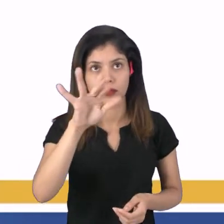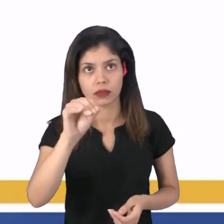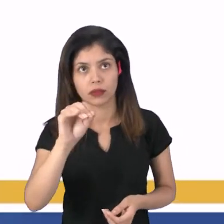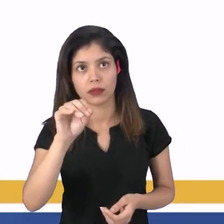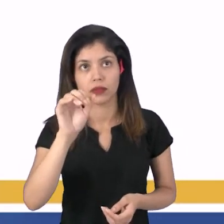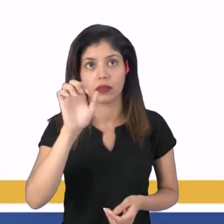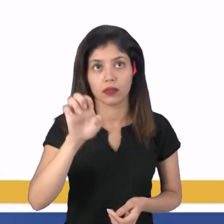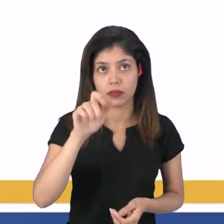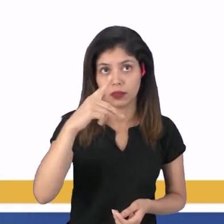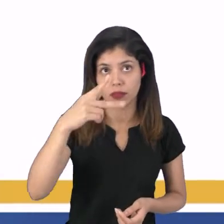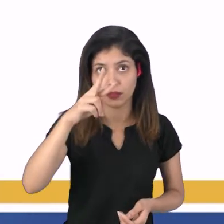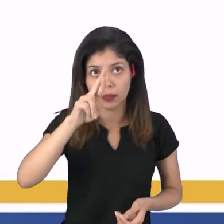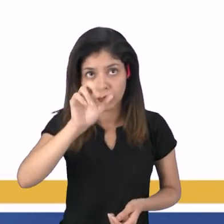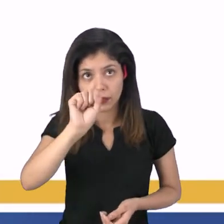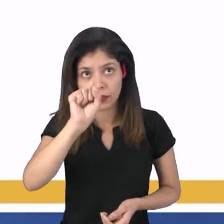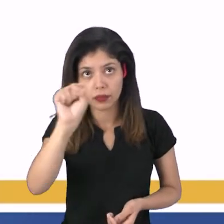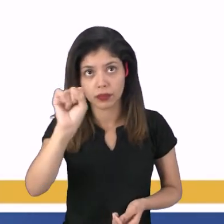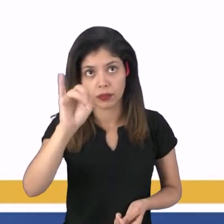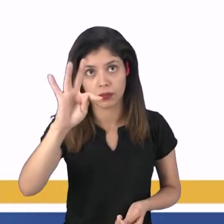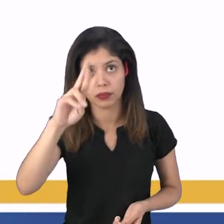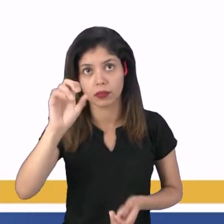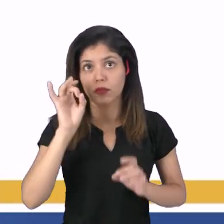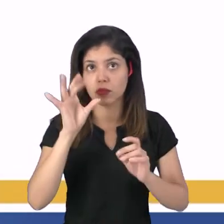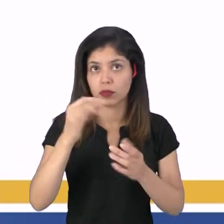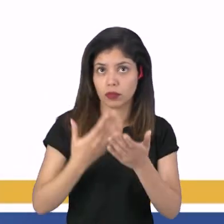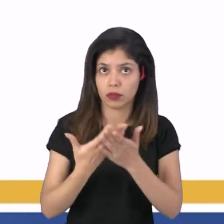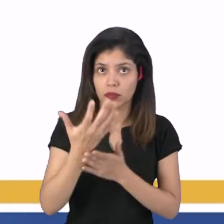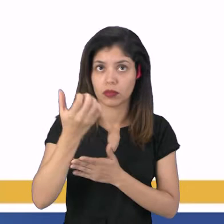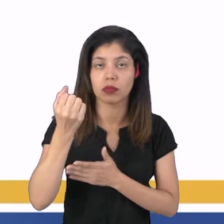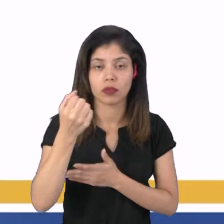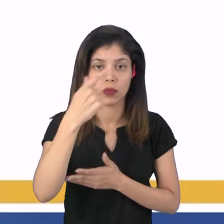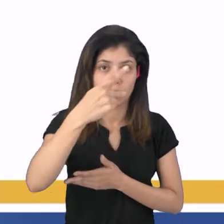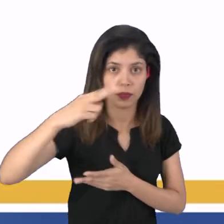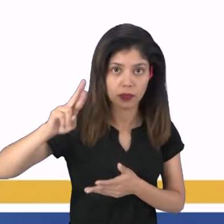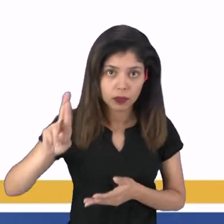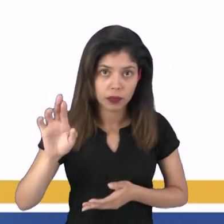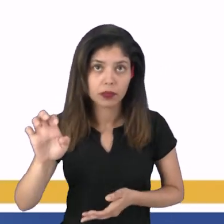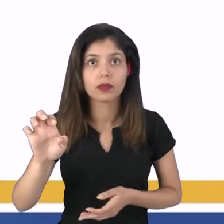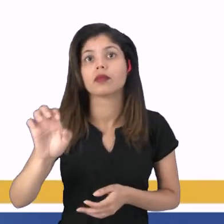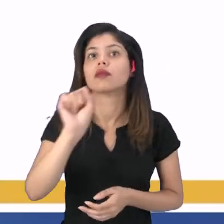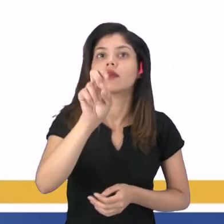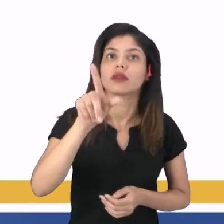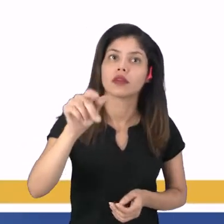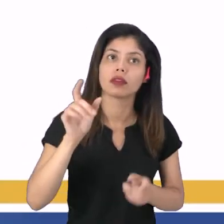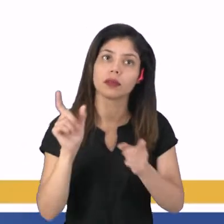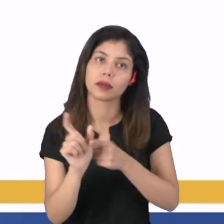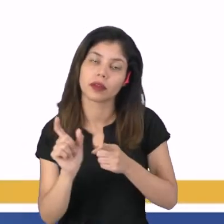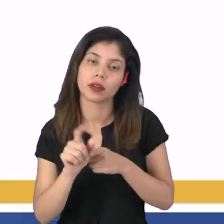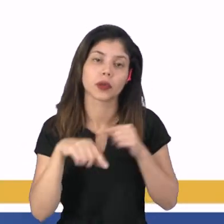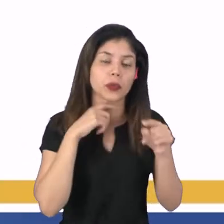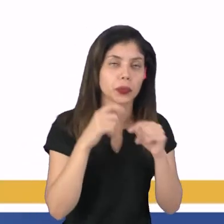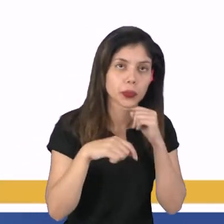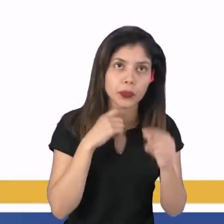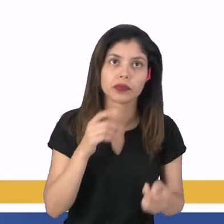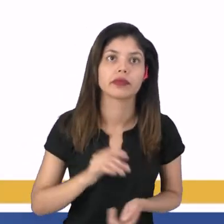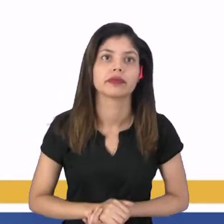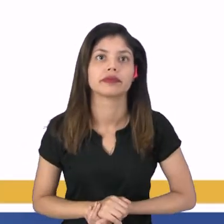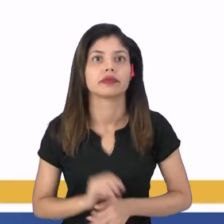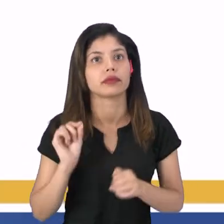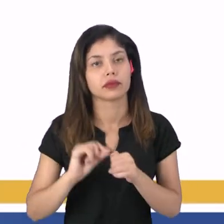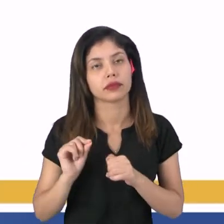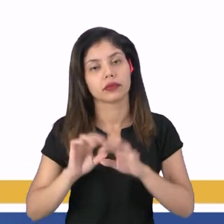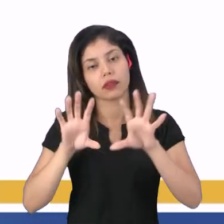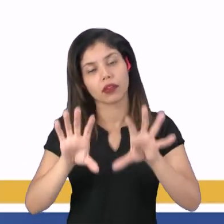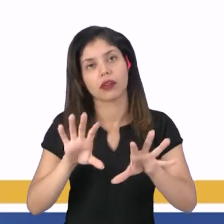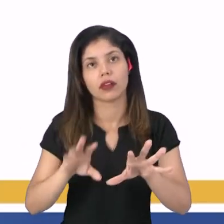e sufixal e parasintética, basta retirar o prefixo ou sufixo da palavra na qual se tem dúvida. Feito